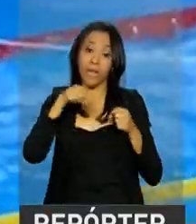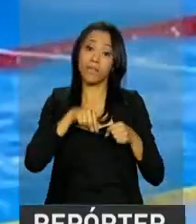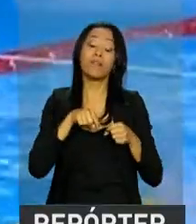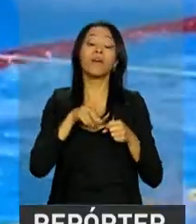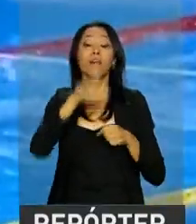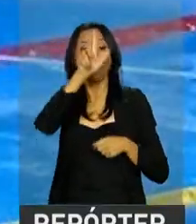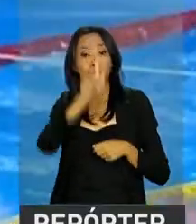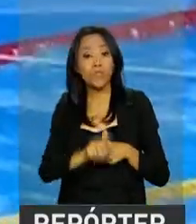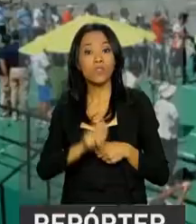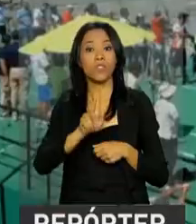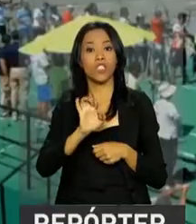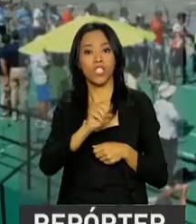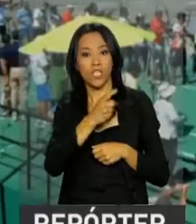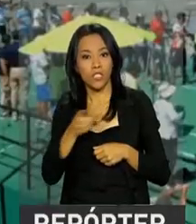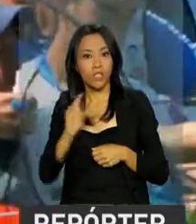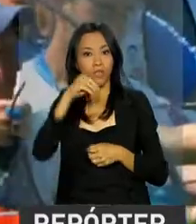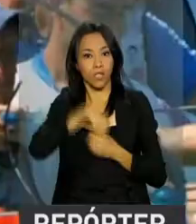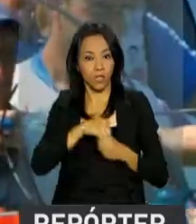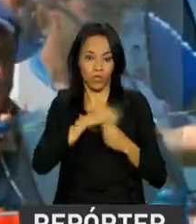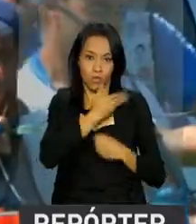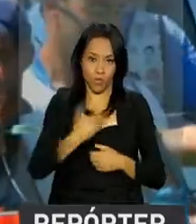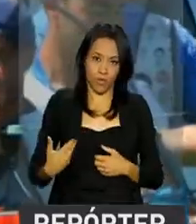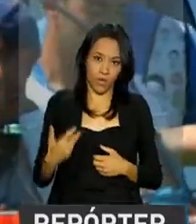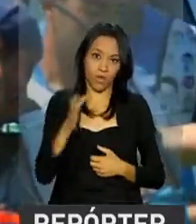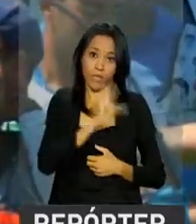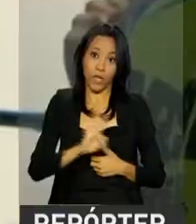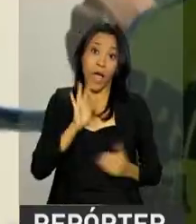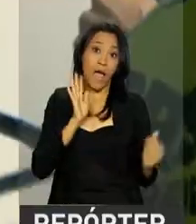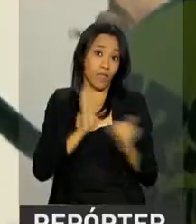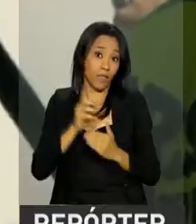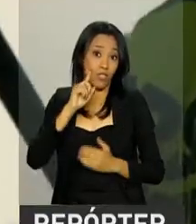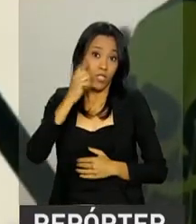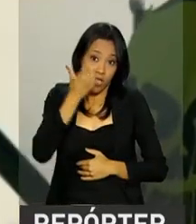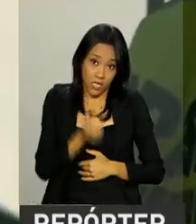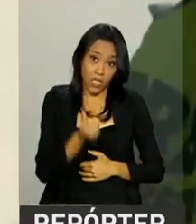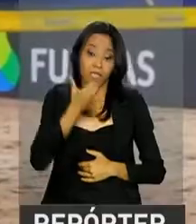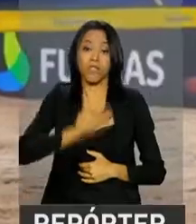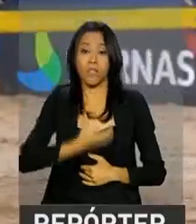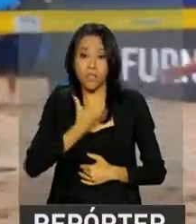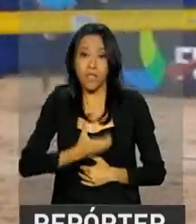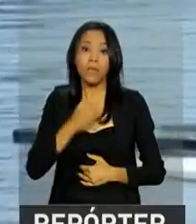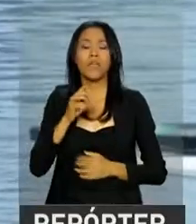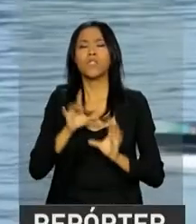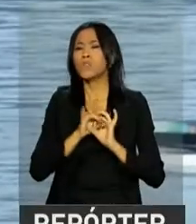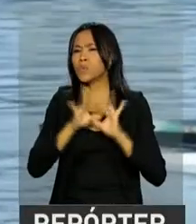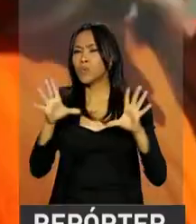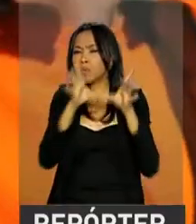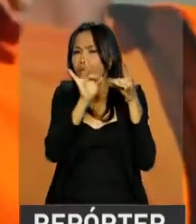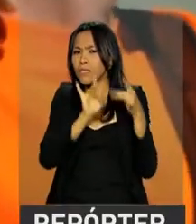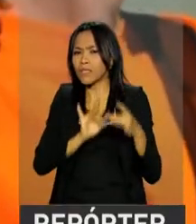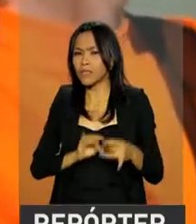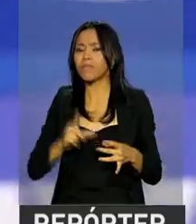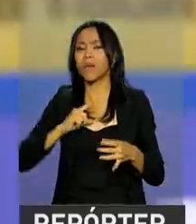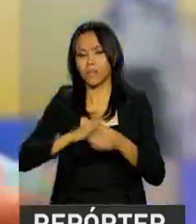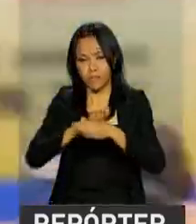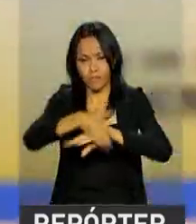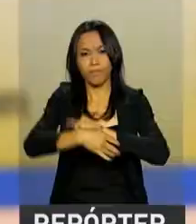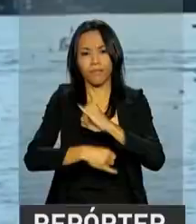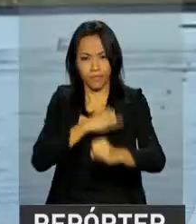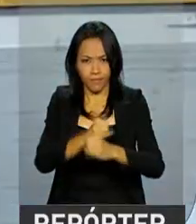governo federal. A data limite é 6 de dezembro e o edital completo está disponível na página do Ministério do Esporte na internet.